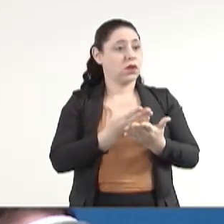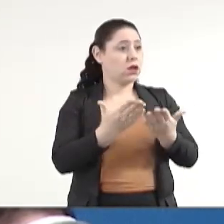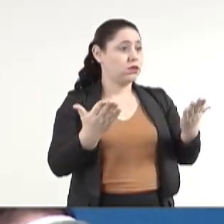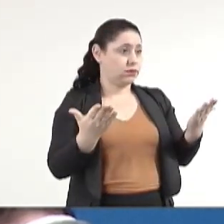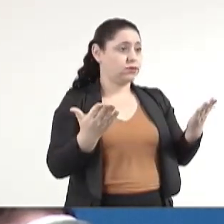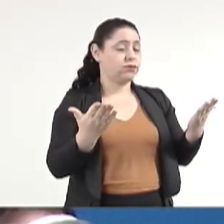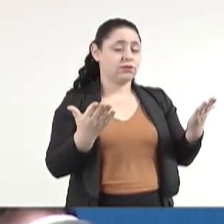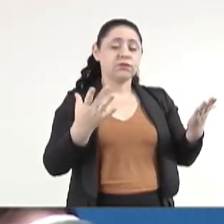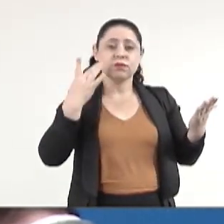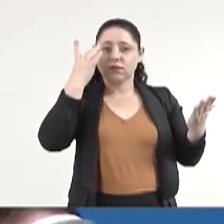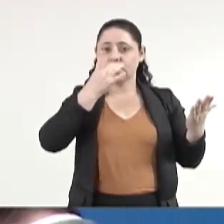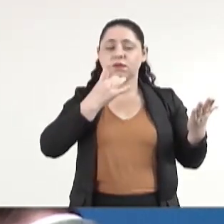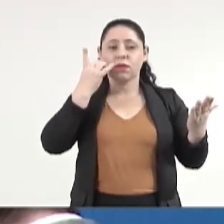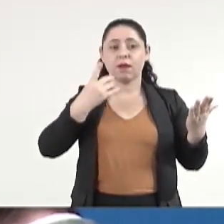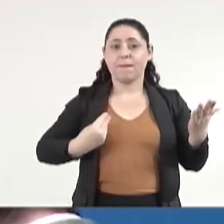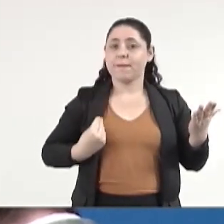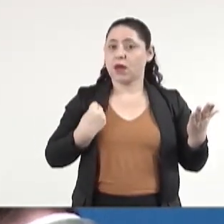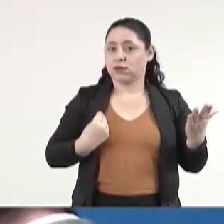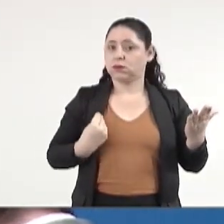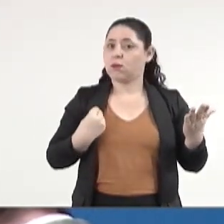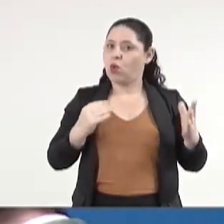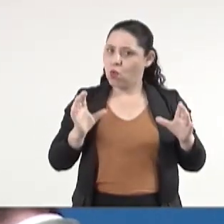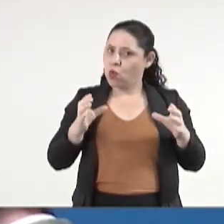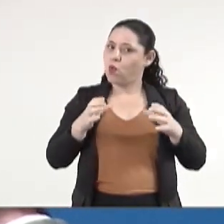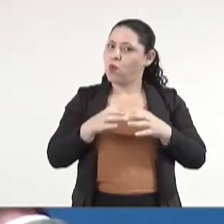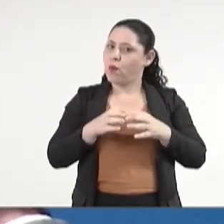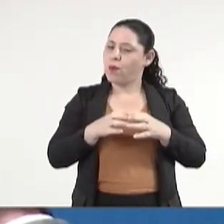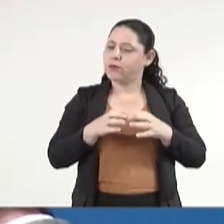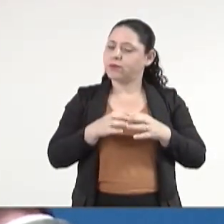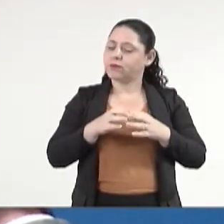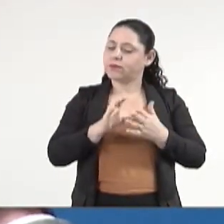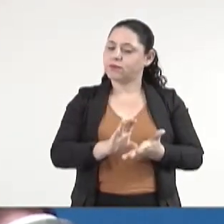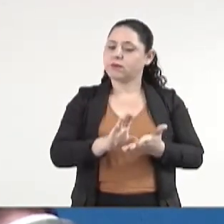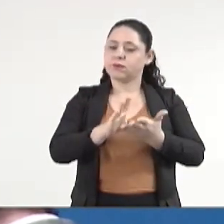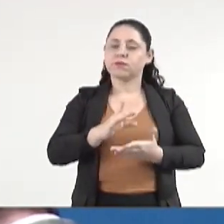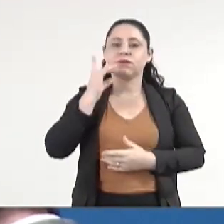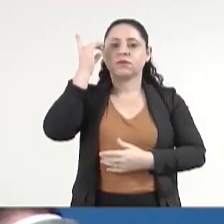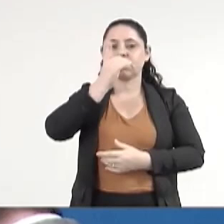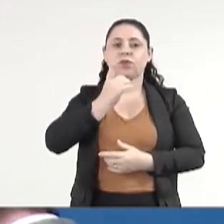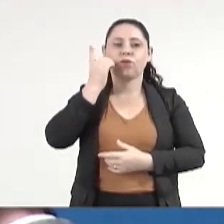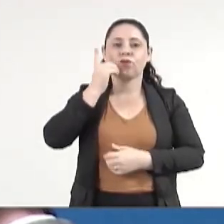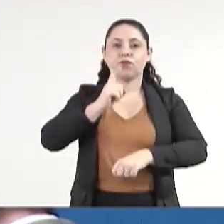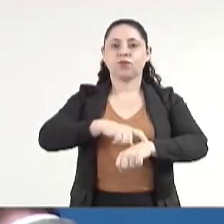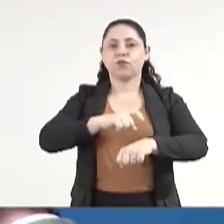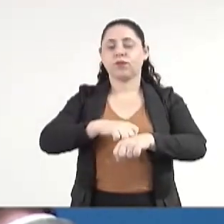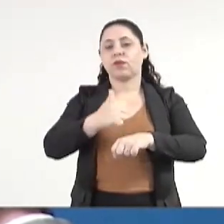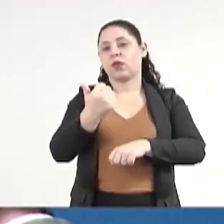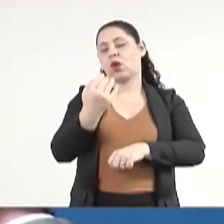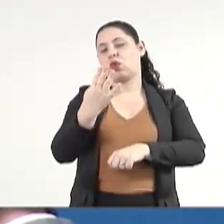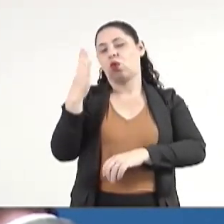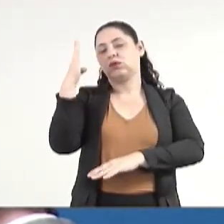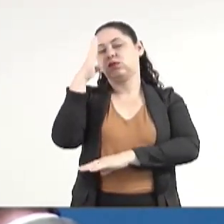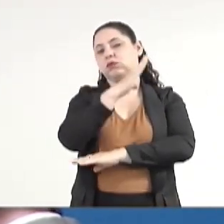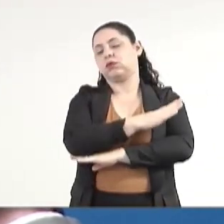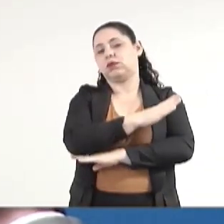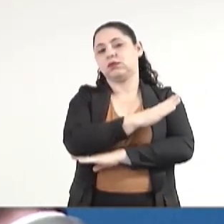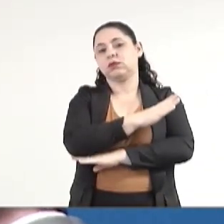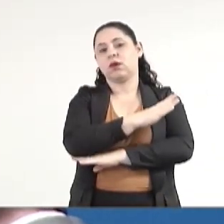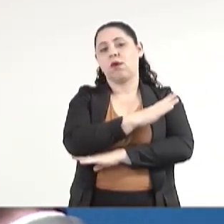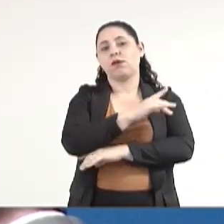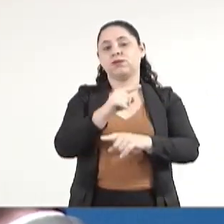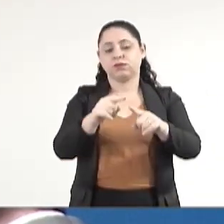convidar aos nossos deputados que fazem parte, integrantes da Frente Parlamentar, a partir das 14